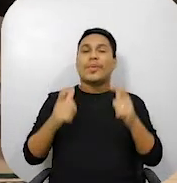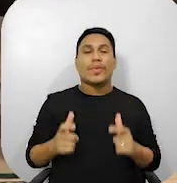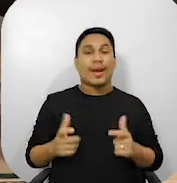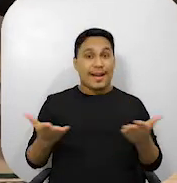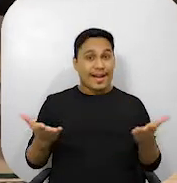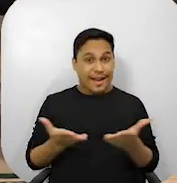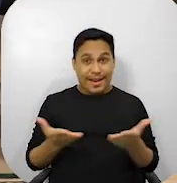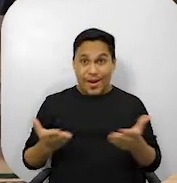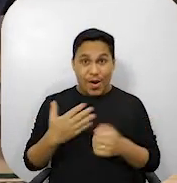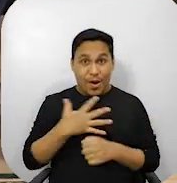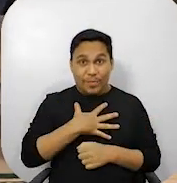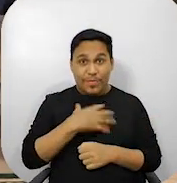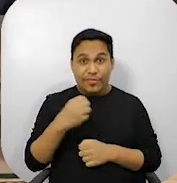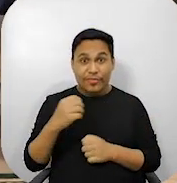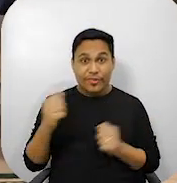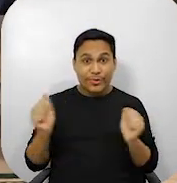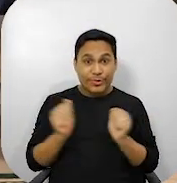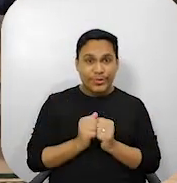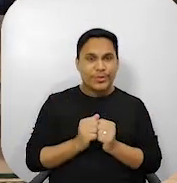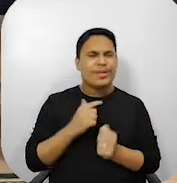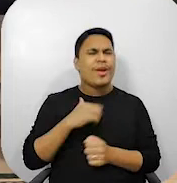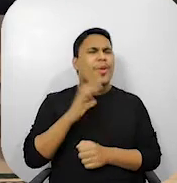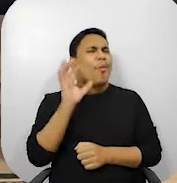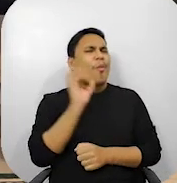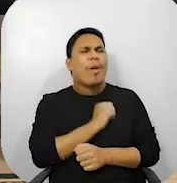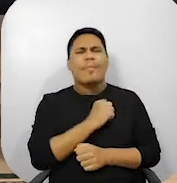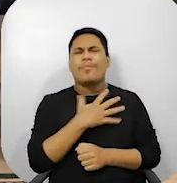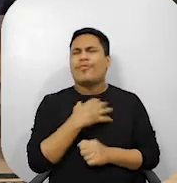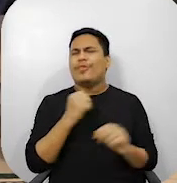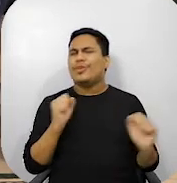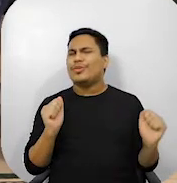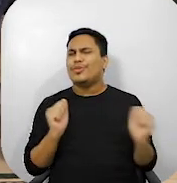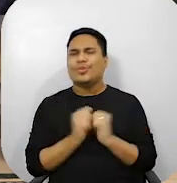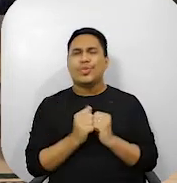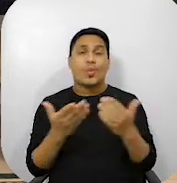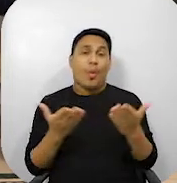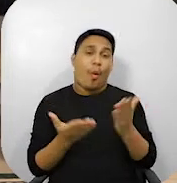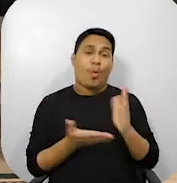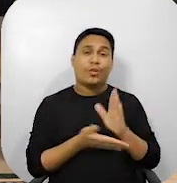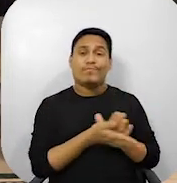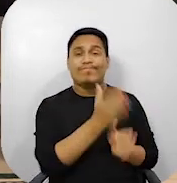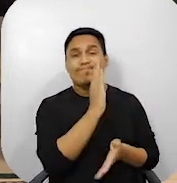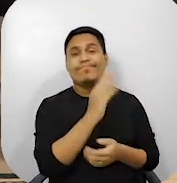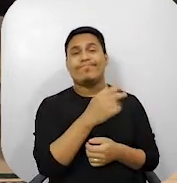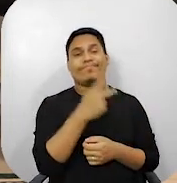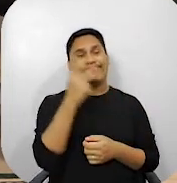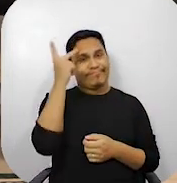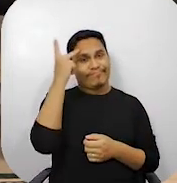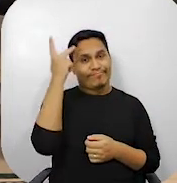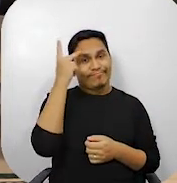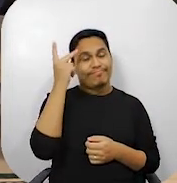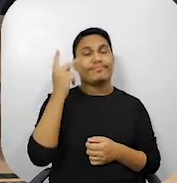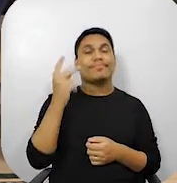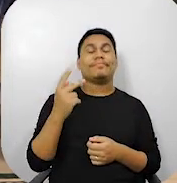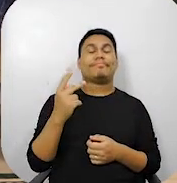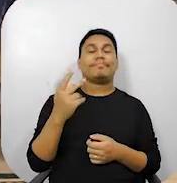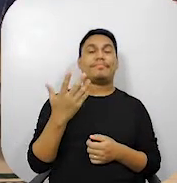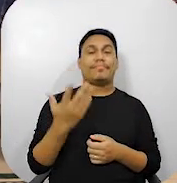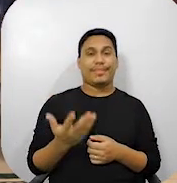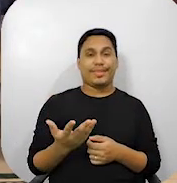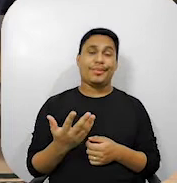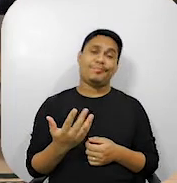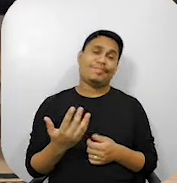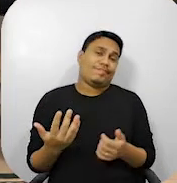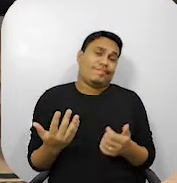agora mesmo meu filho tava aqui eu adoro quando ele tá comigo né ele viajou hoje para São Paulo e então é